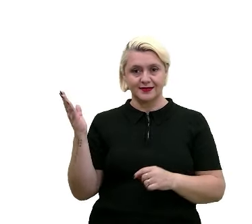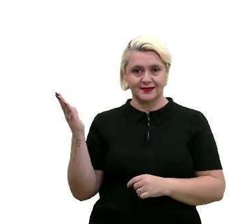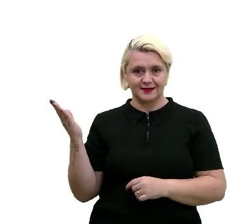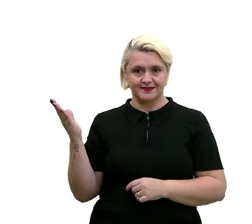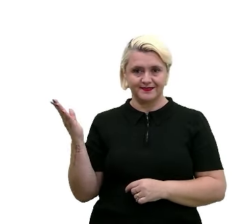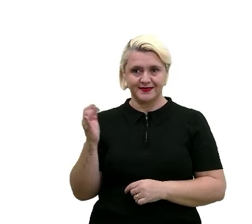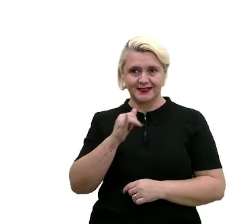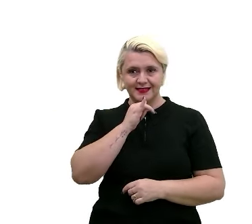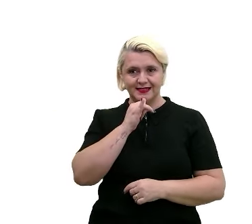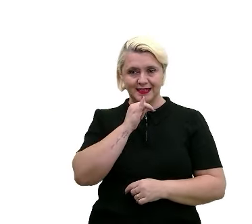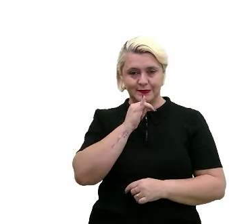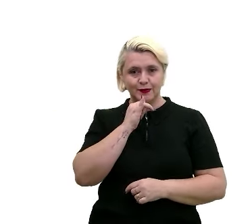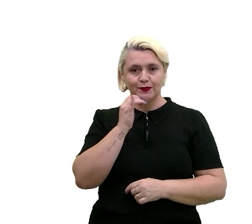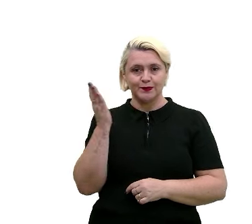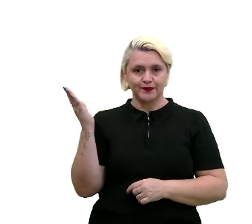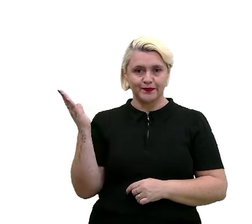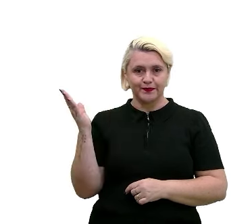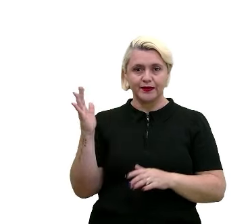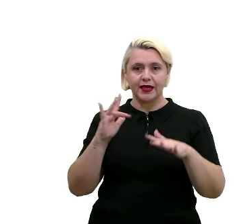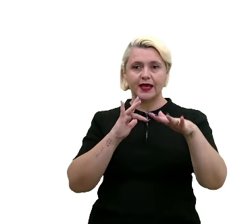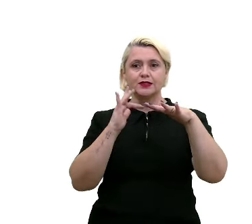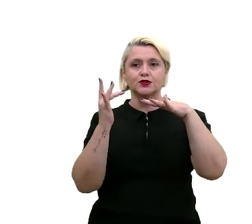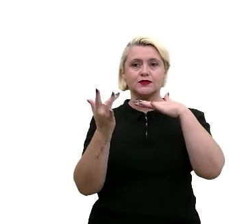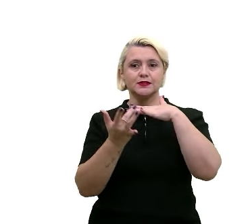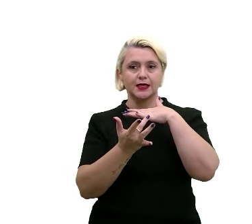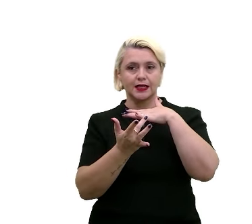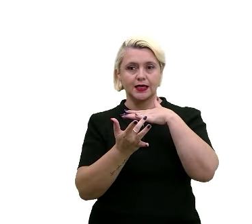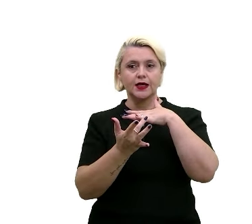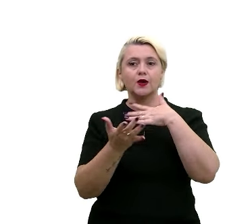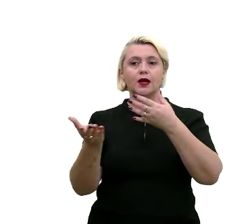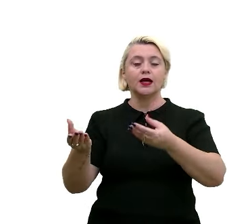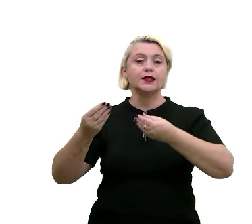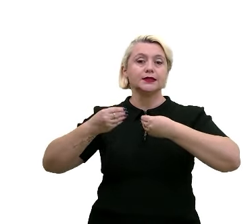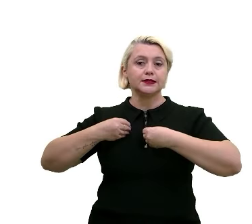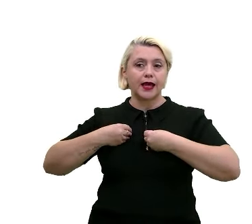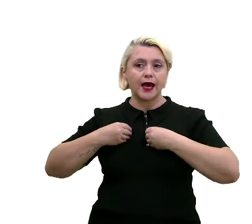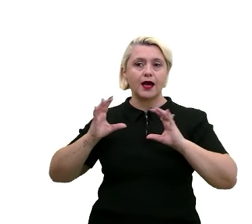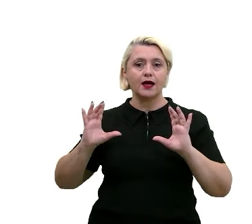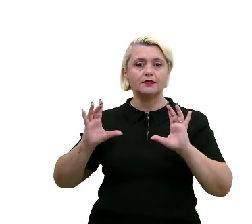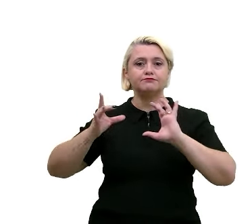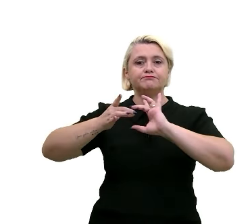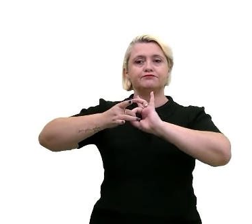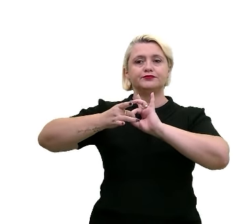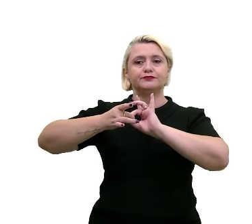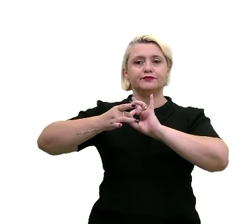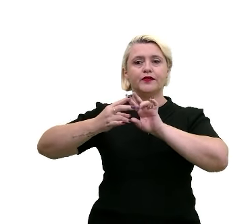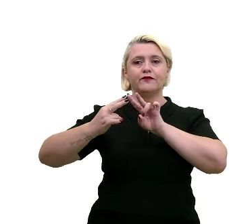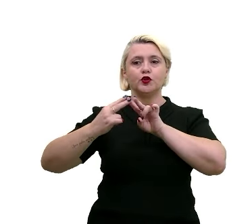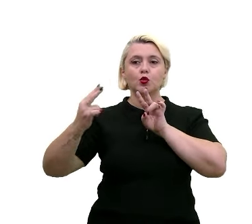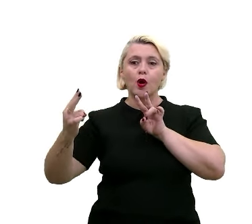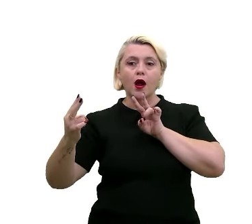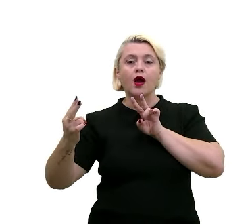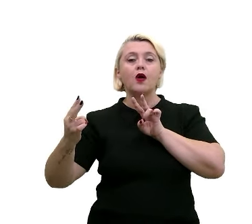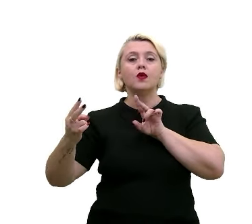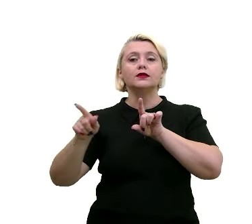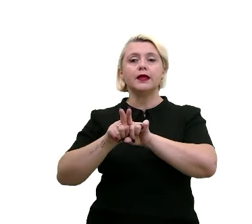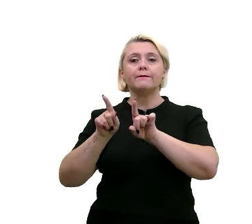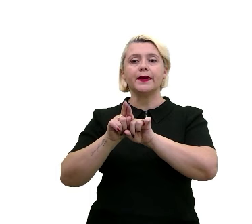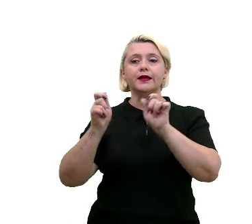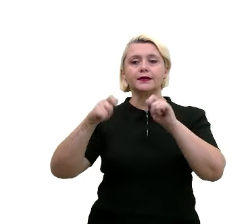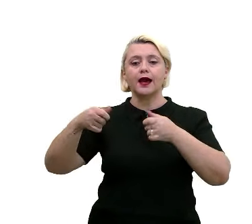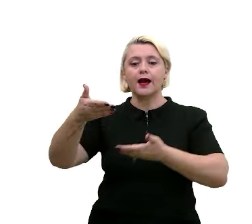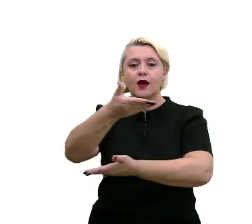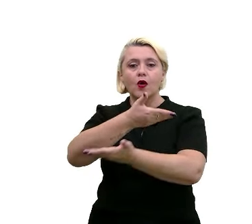o exemplo que a gente trouxe, as redes sociais proporcionam conexão virtual, permitindo o compartilhamento